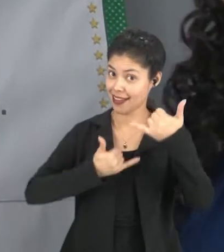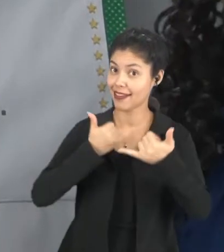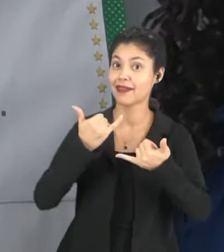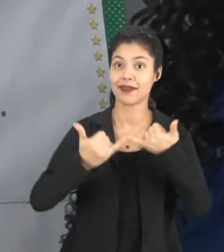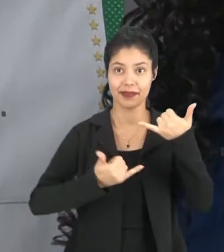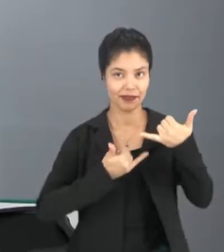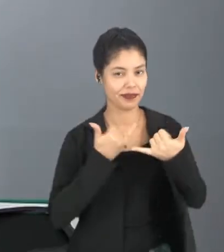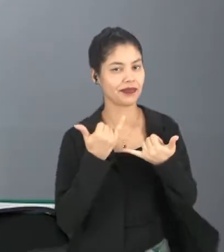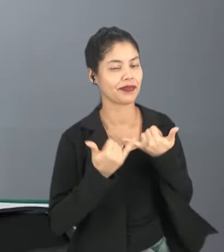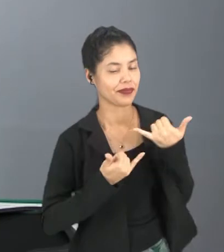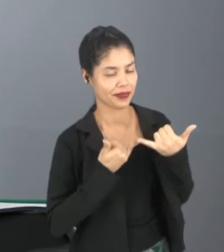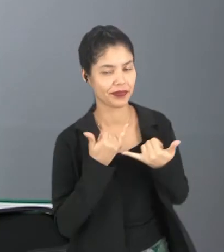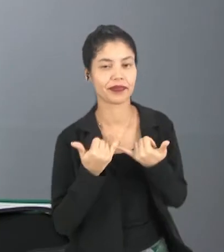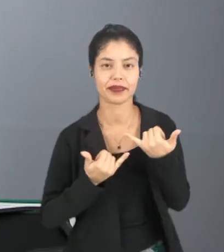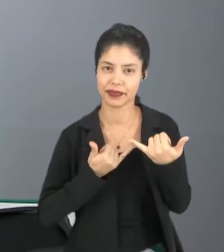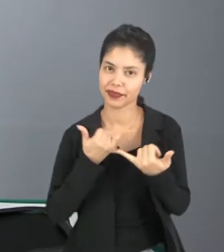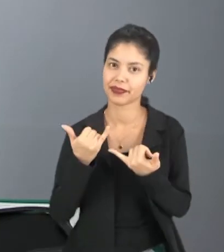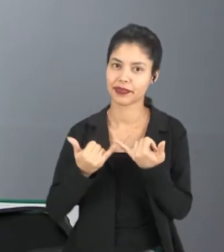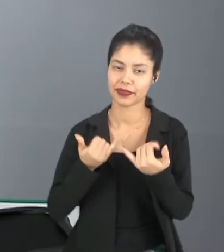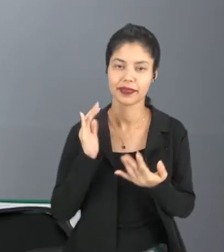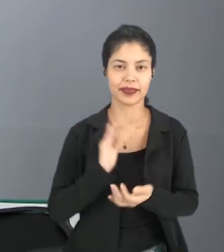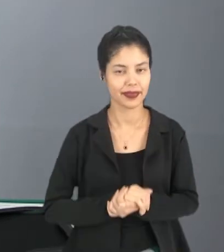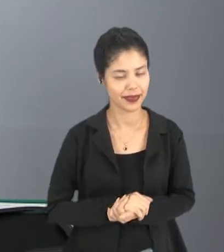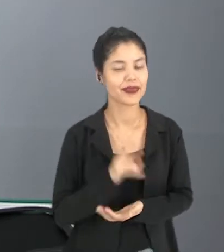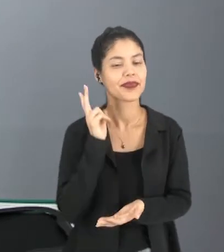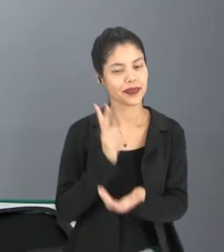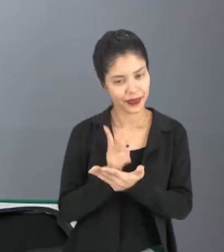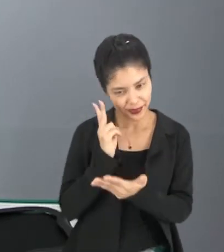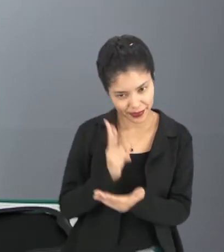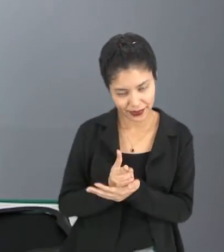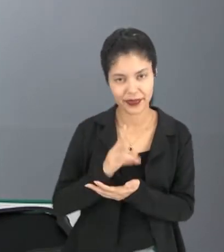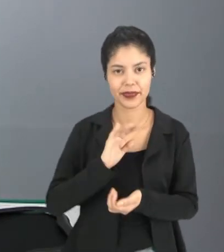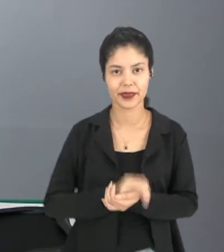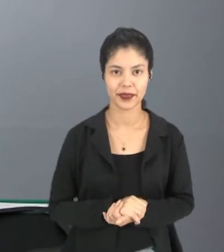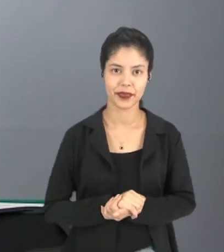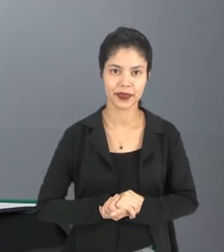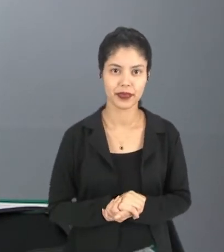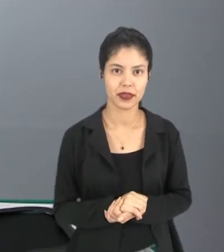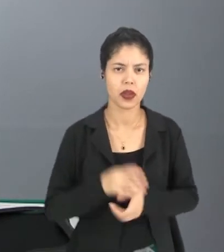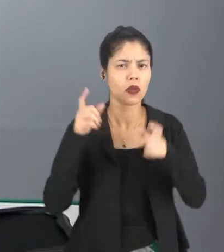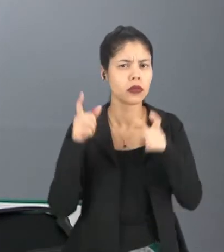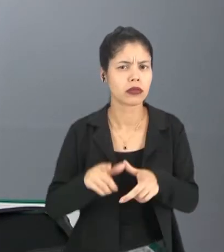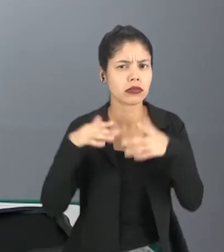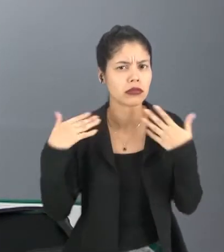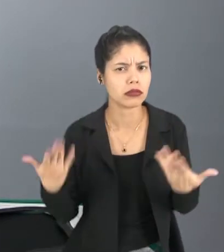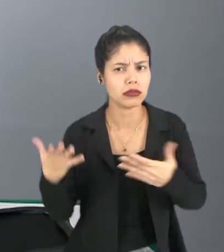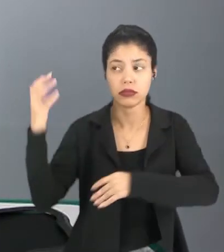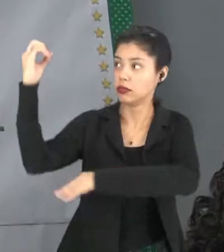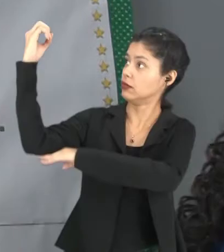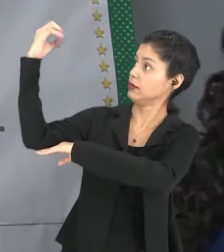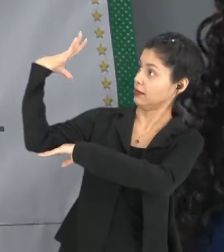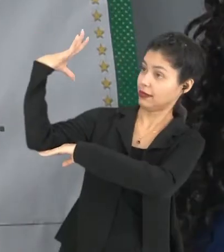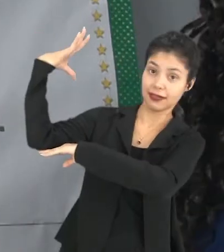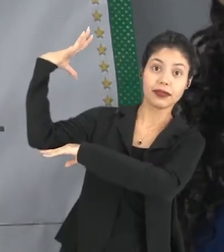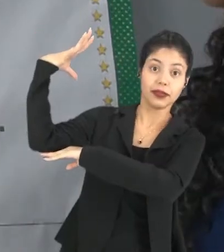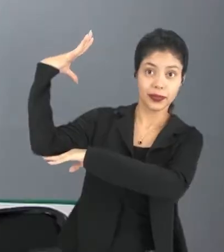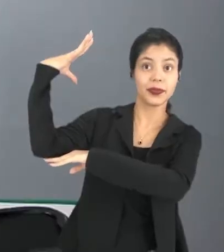Brincam, estão brincando, isso mesmo. Onde? Na